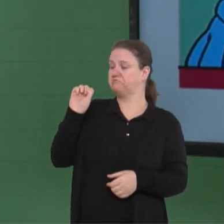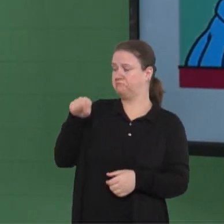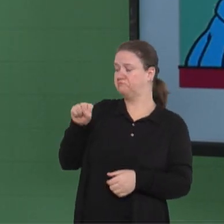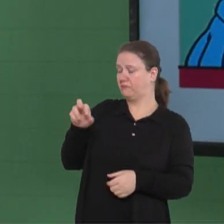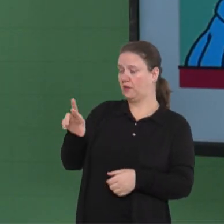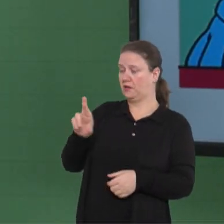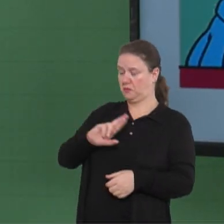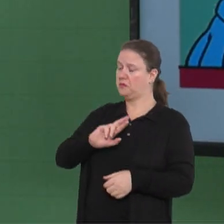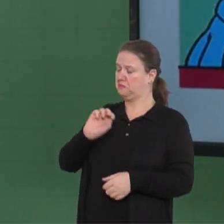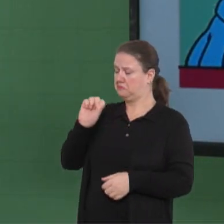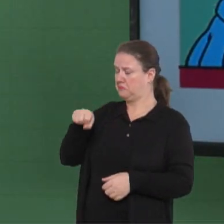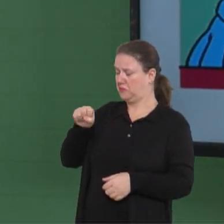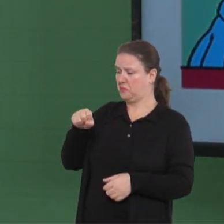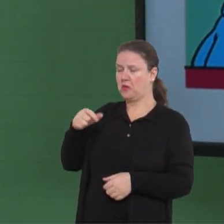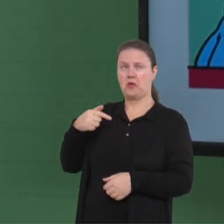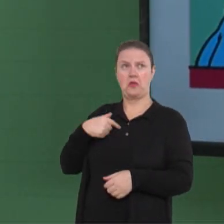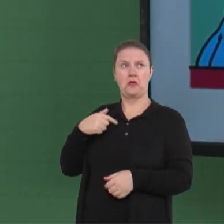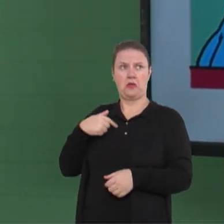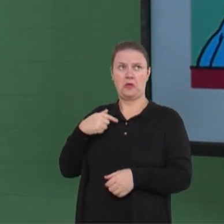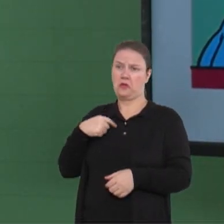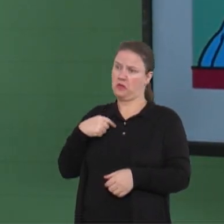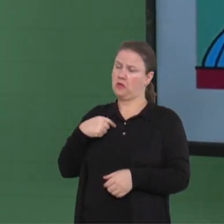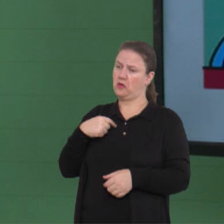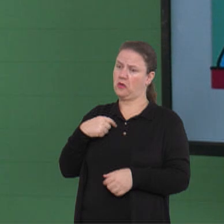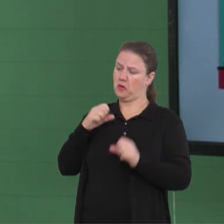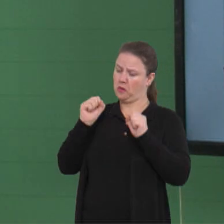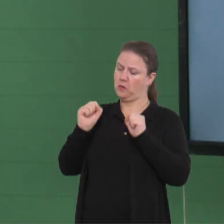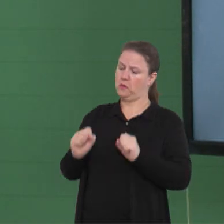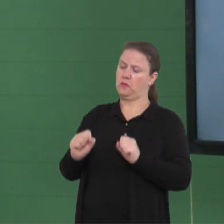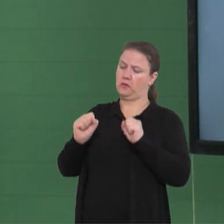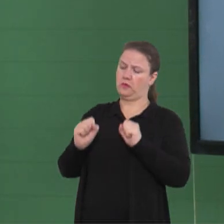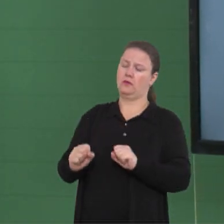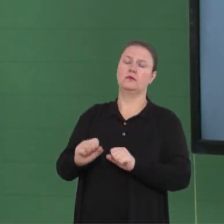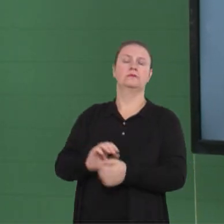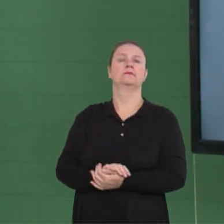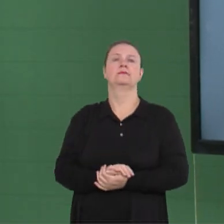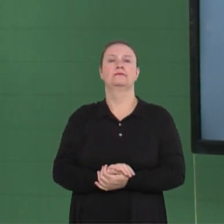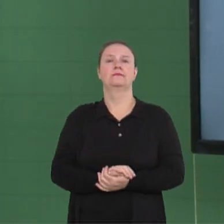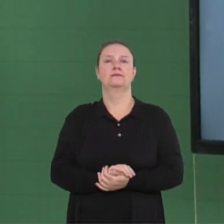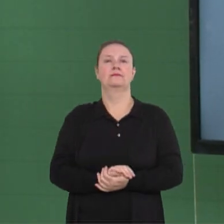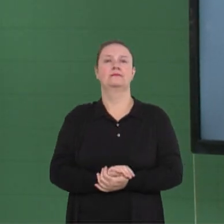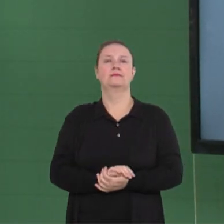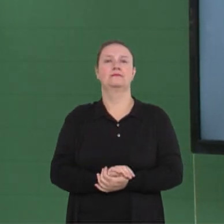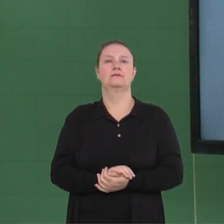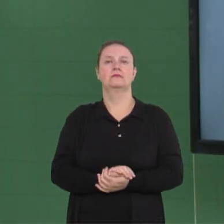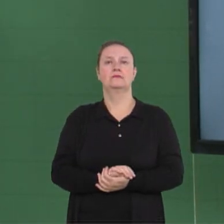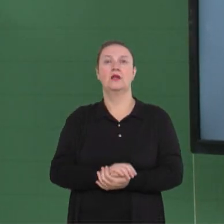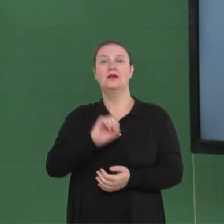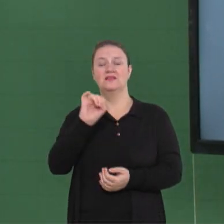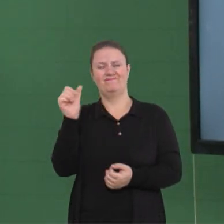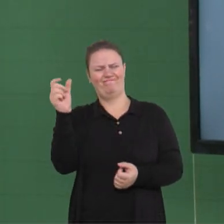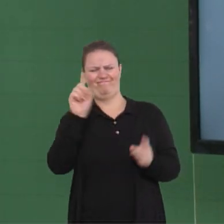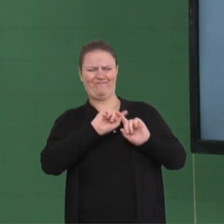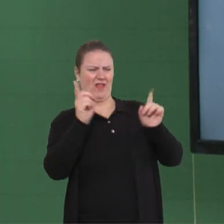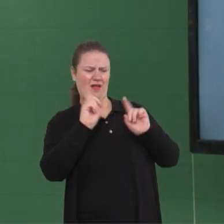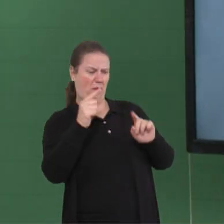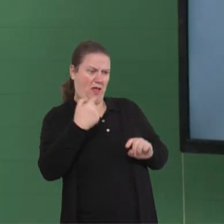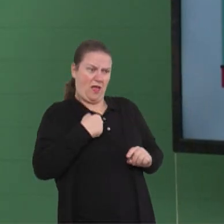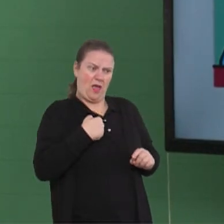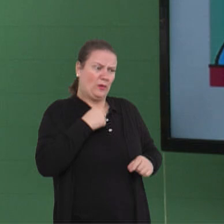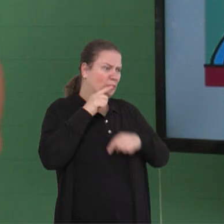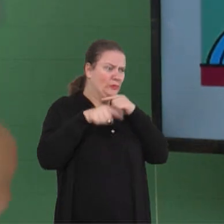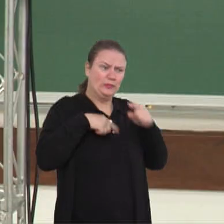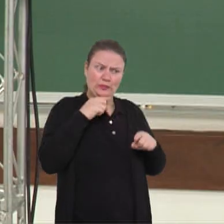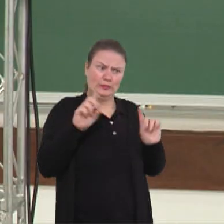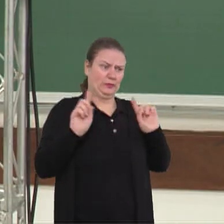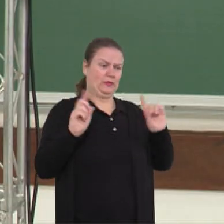aí quem na hora da resposta ele vem depois se for negativa no aí 500 não eu não